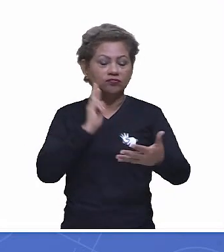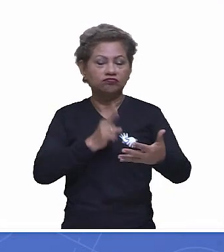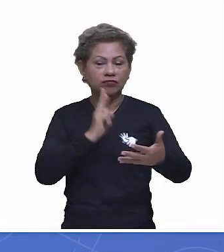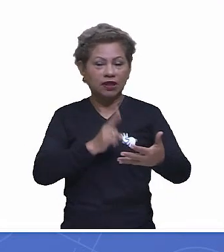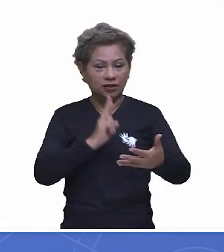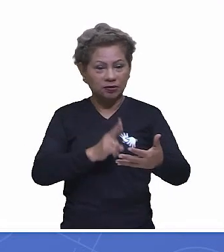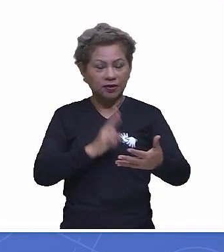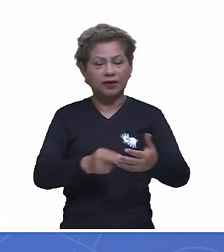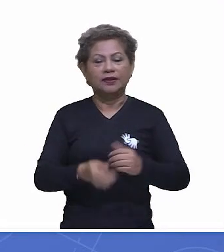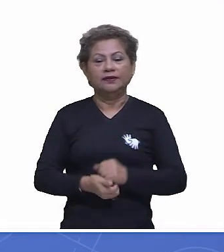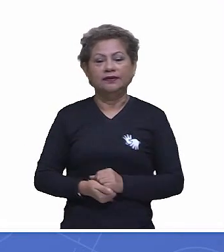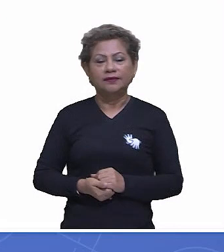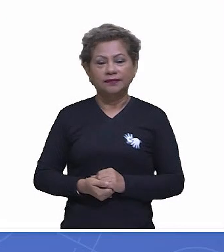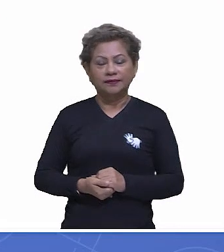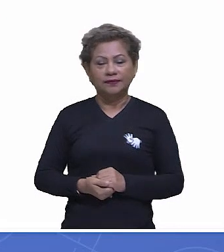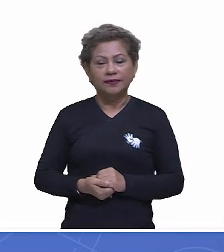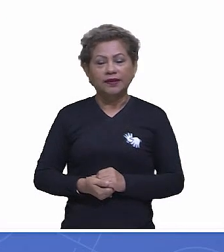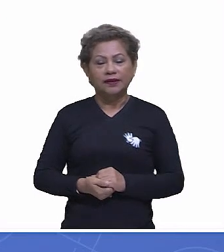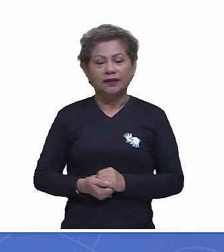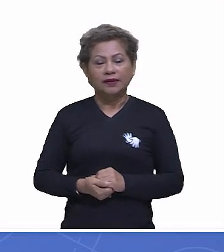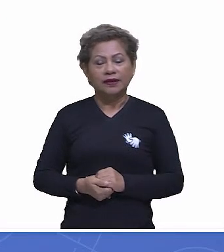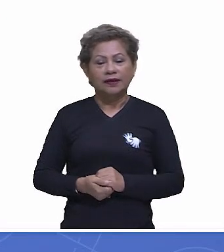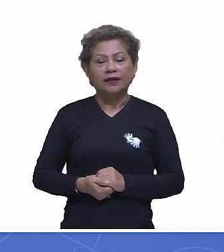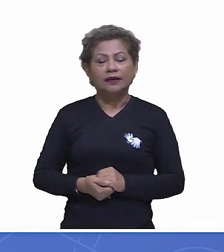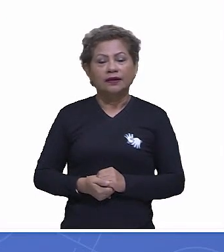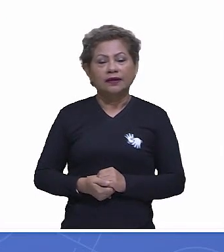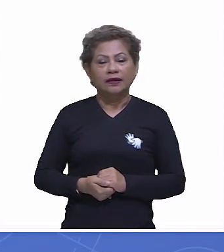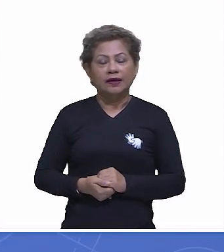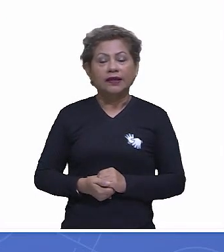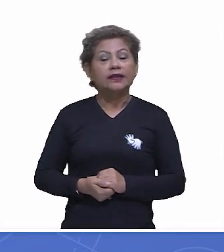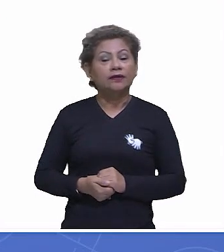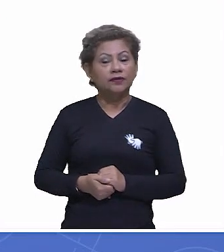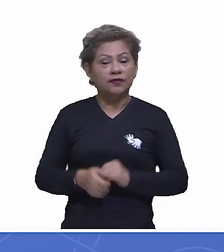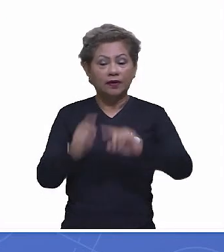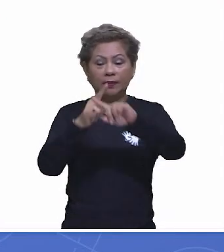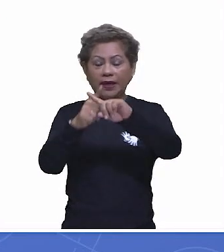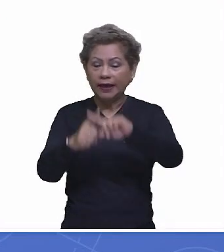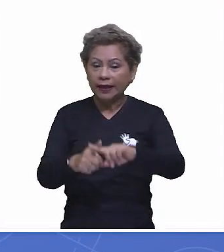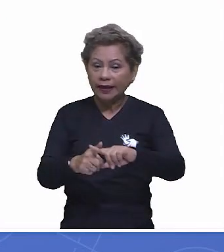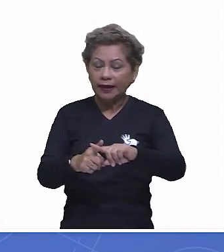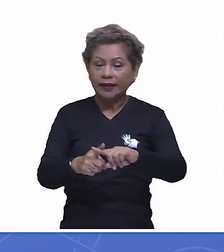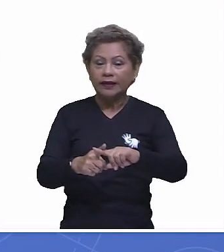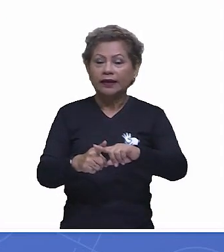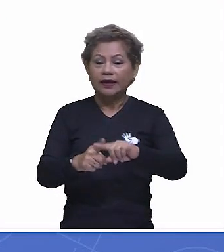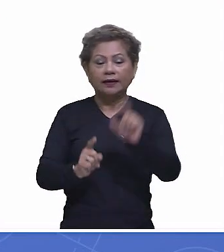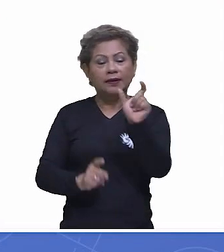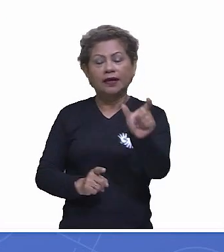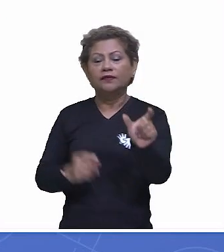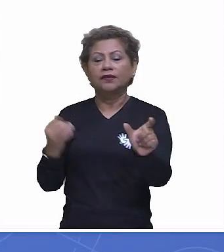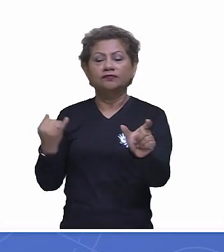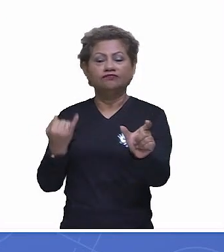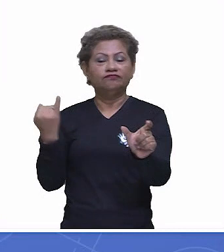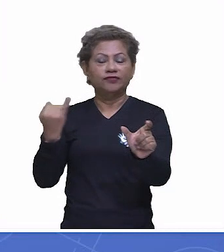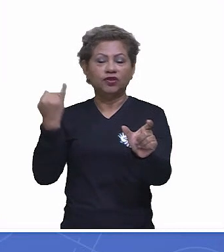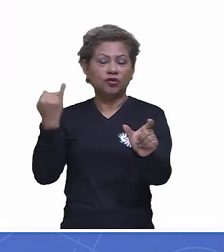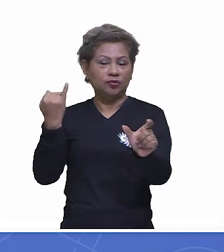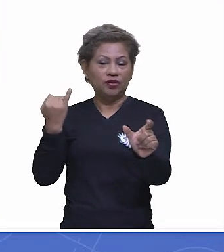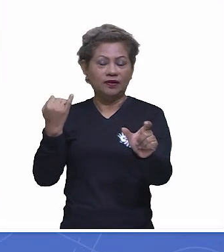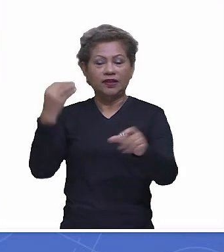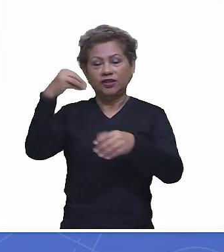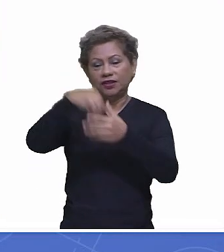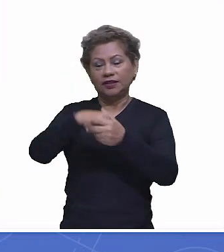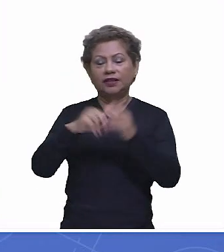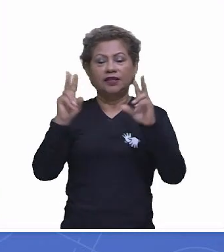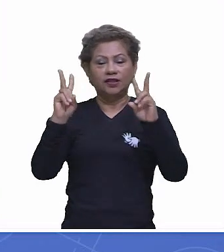que é para apontar aquela questão que não é uma marca tipográfica, não tem uma marca tipográfica. Lembrando que nós trabalhamos as